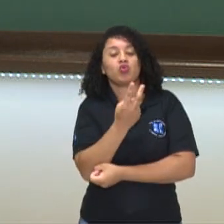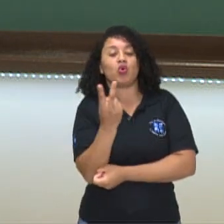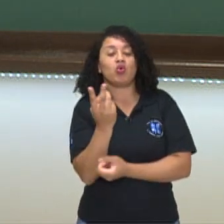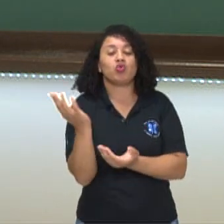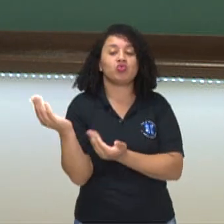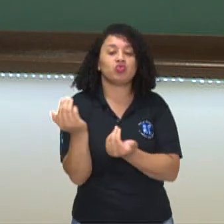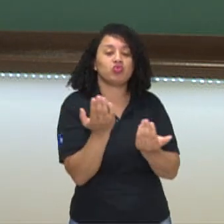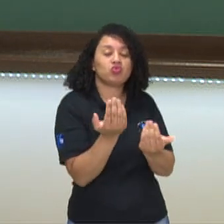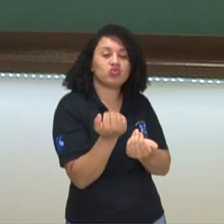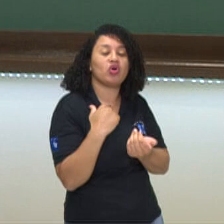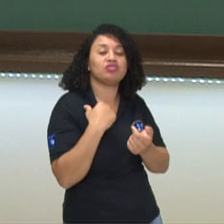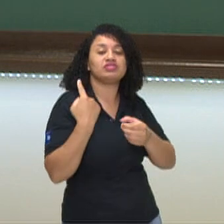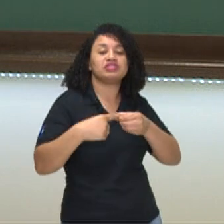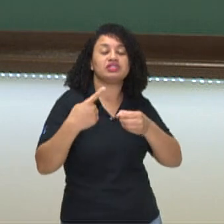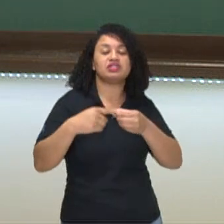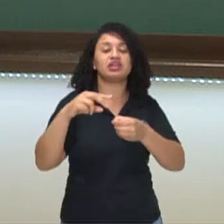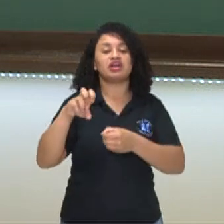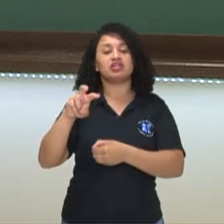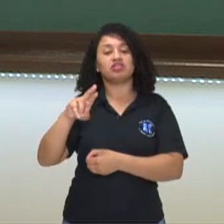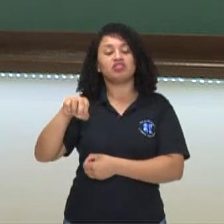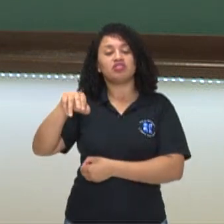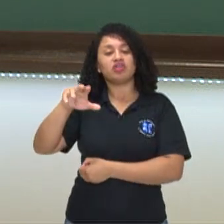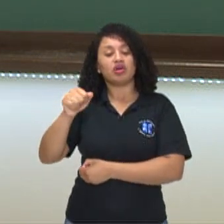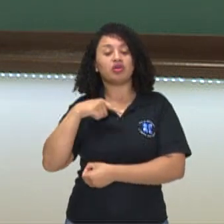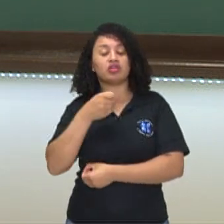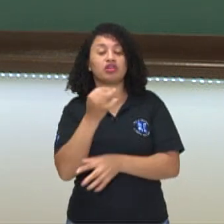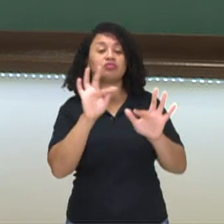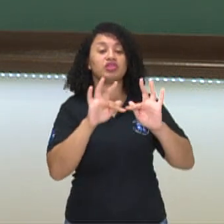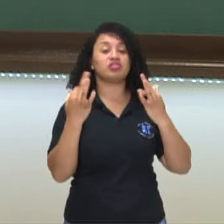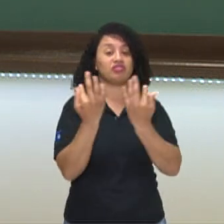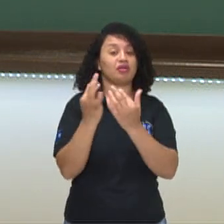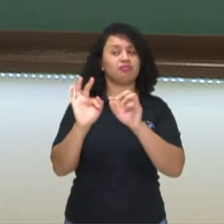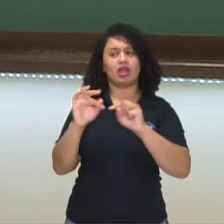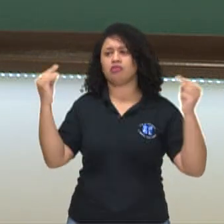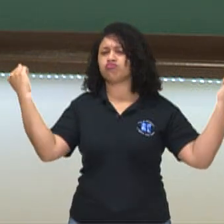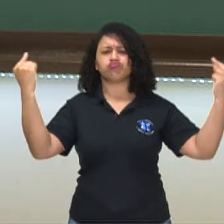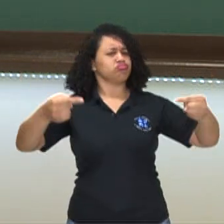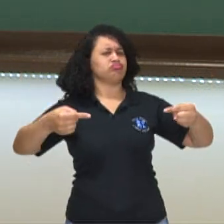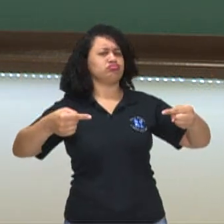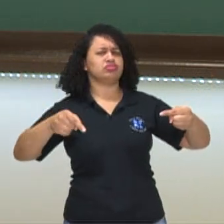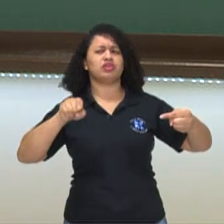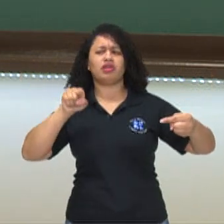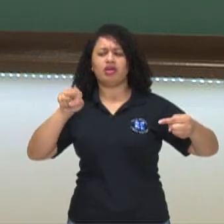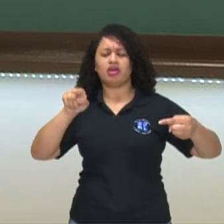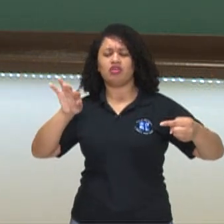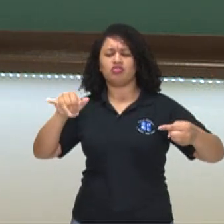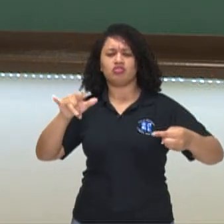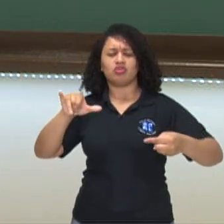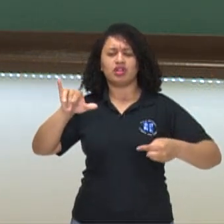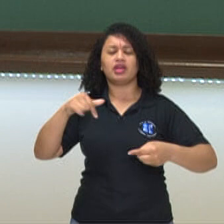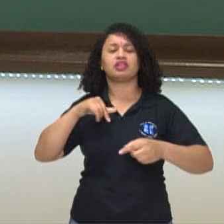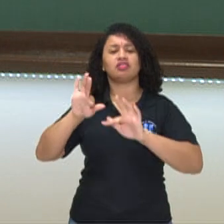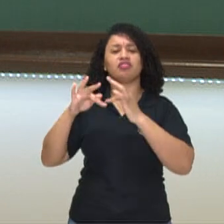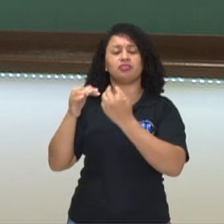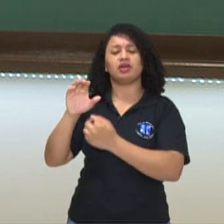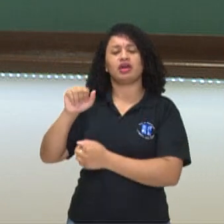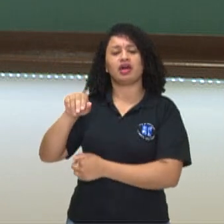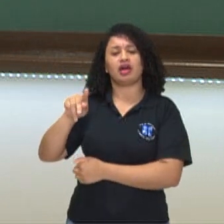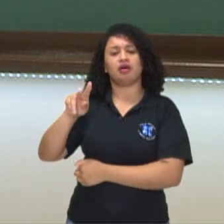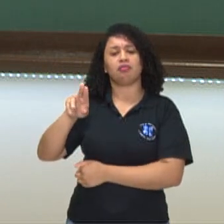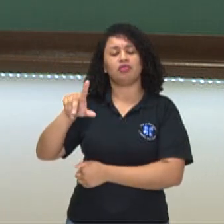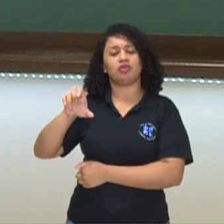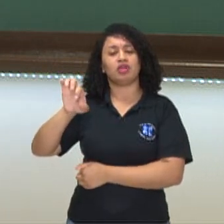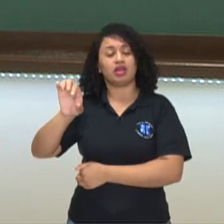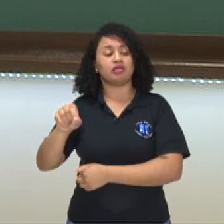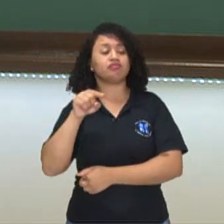jovens da cidade de Verona, de famílias, né, rivais, inimigas, né? Julieta era da família dos Capuletos, enquanto que Romeu